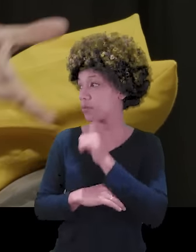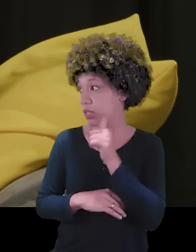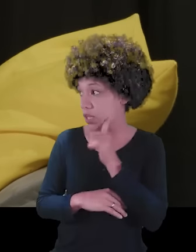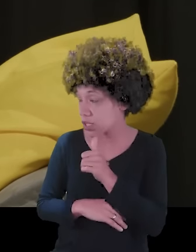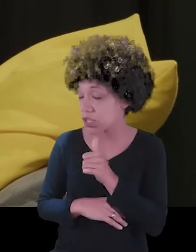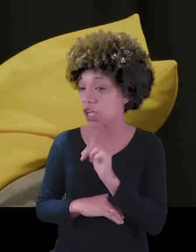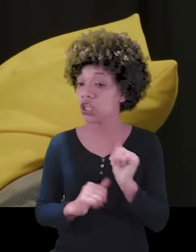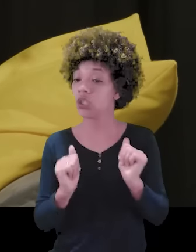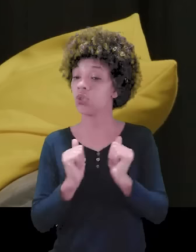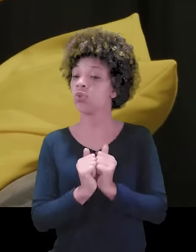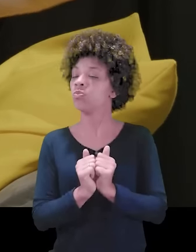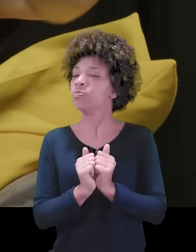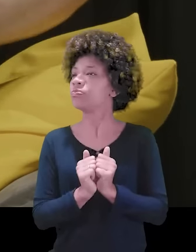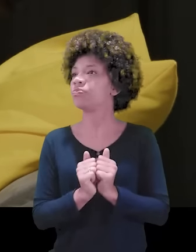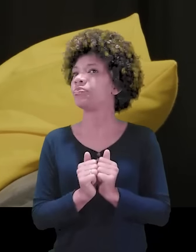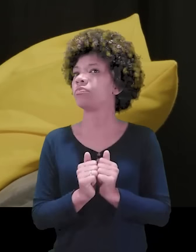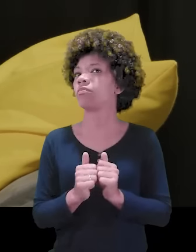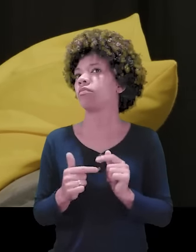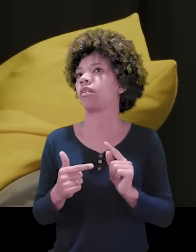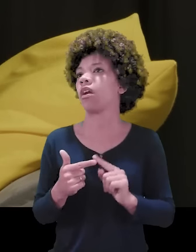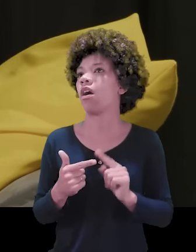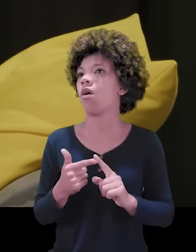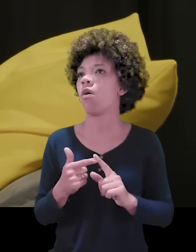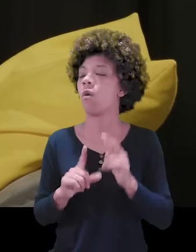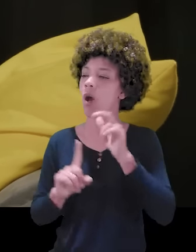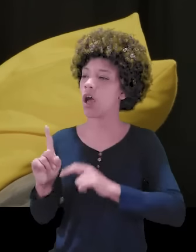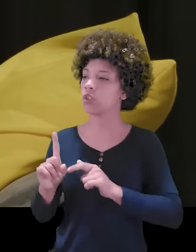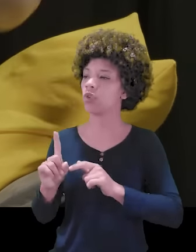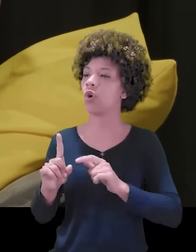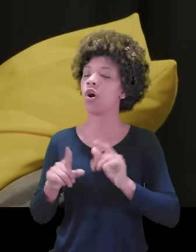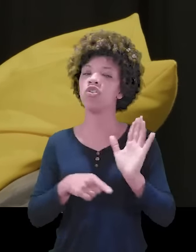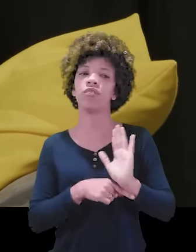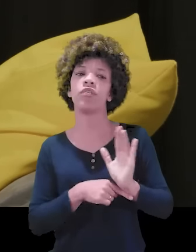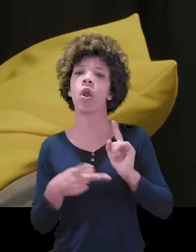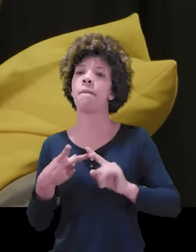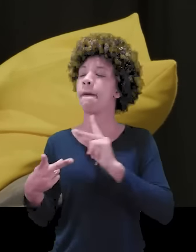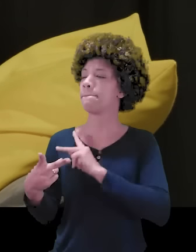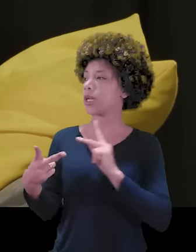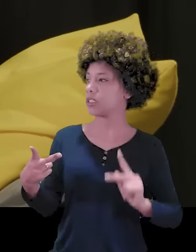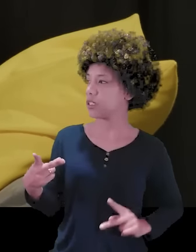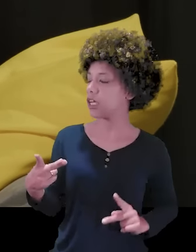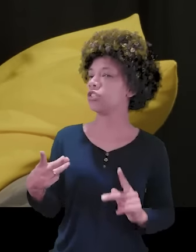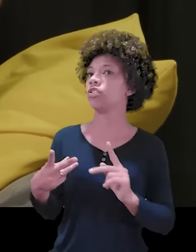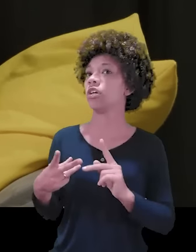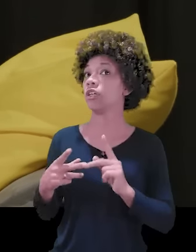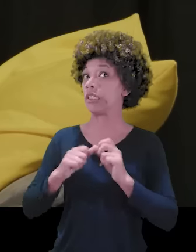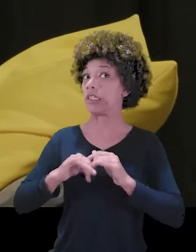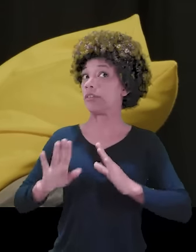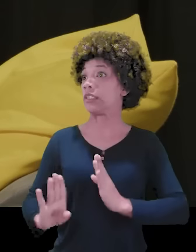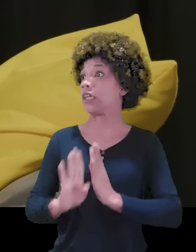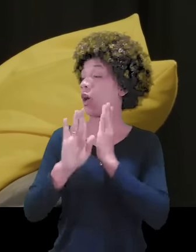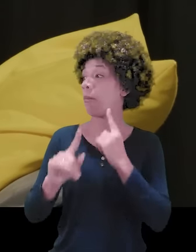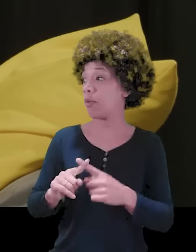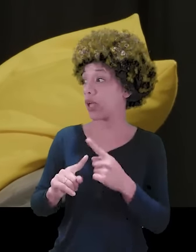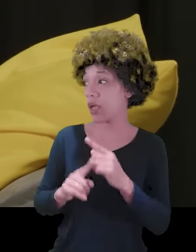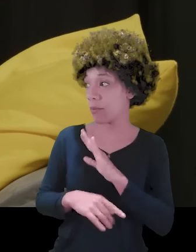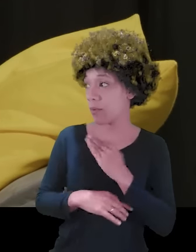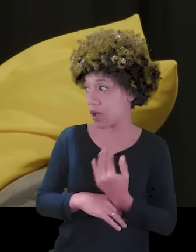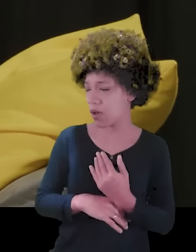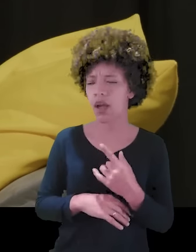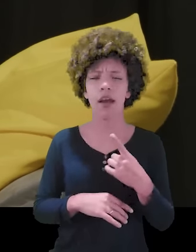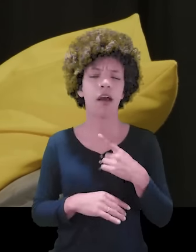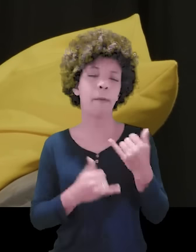meninas conjunto delas ia o ator de Hollywood eu não sei o que aí foi um escândalo que eu fiz cara morreu